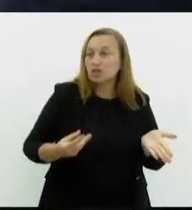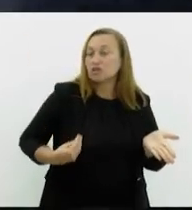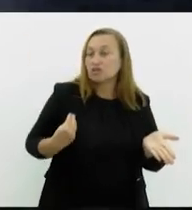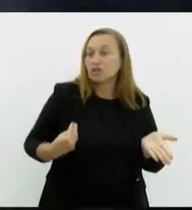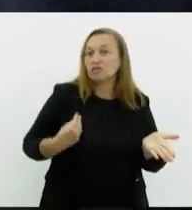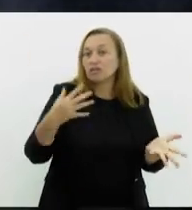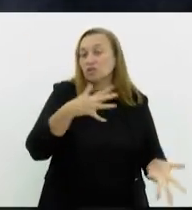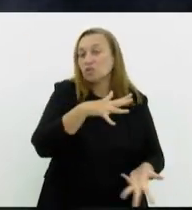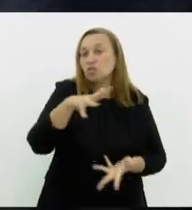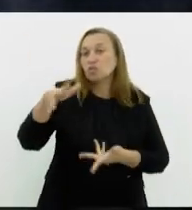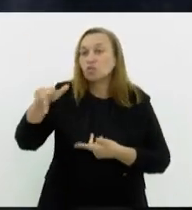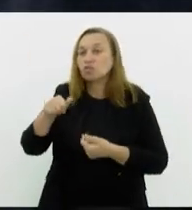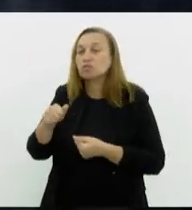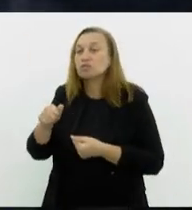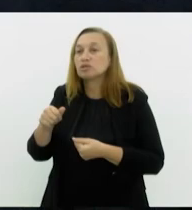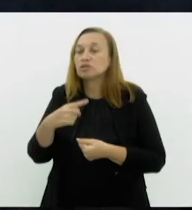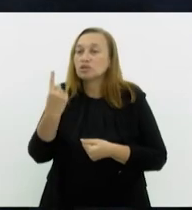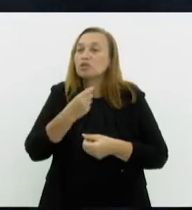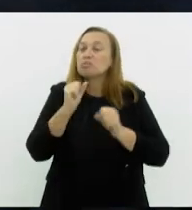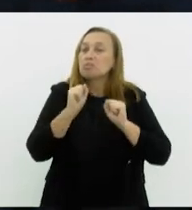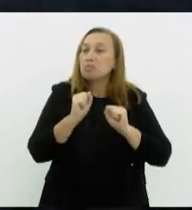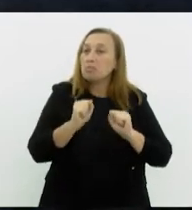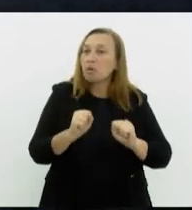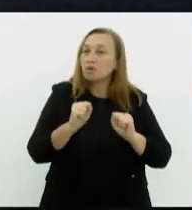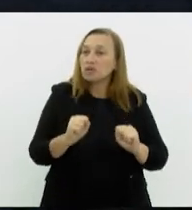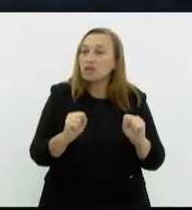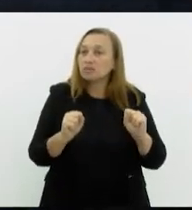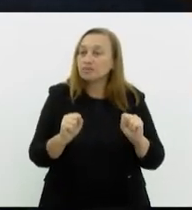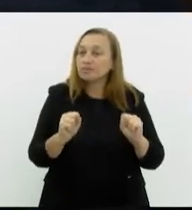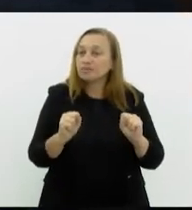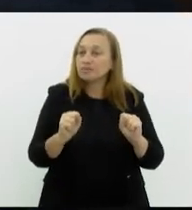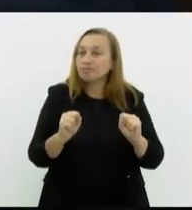um mundo onde nós podemos